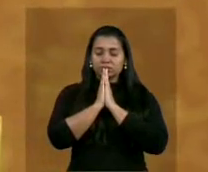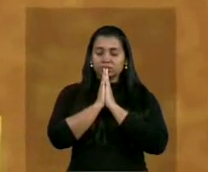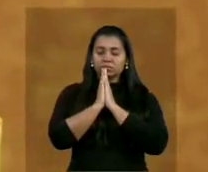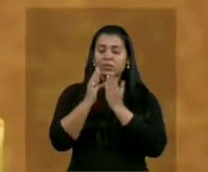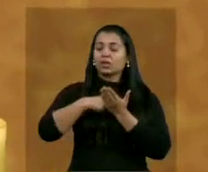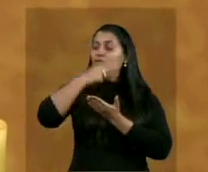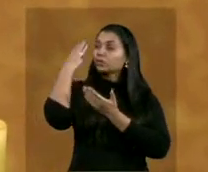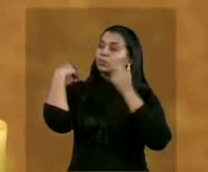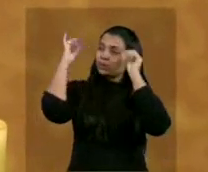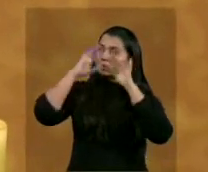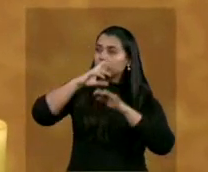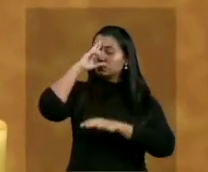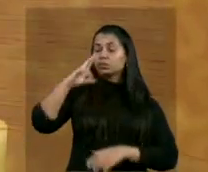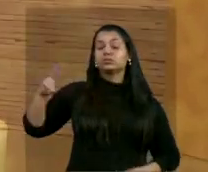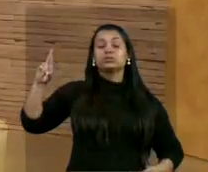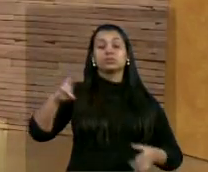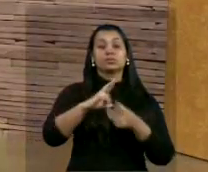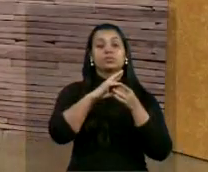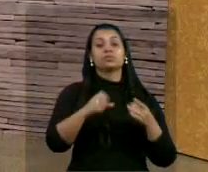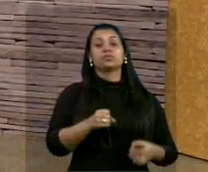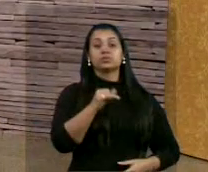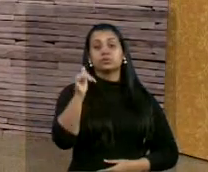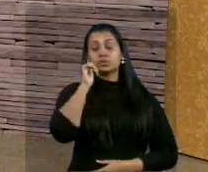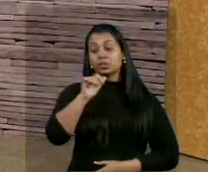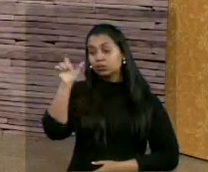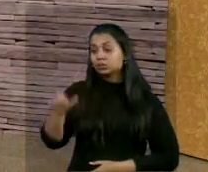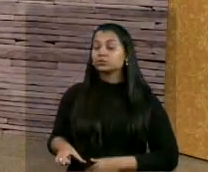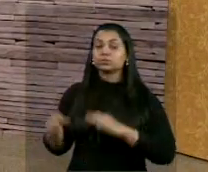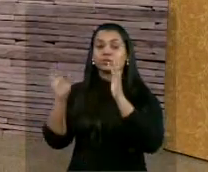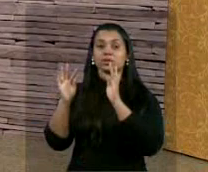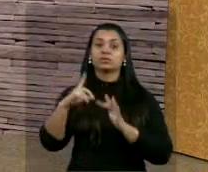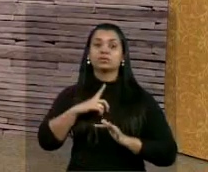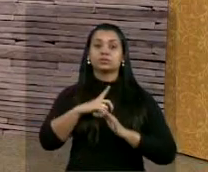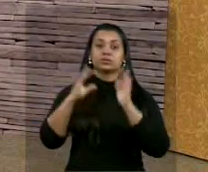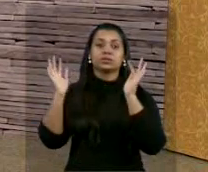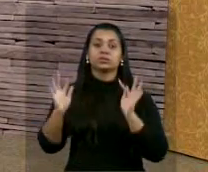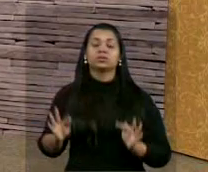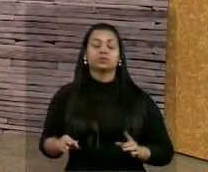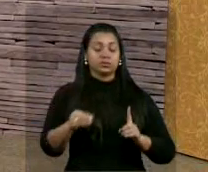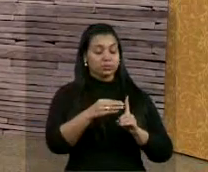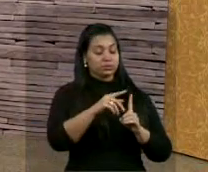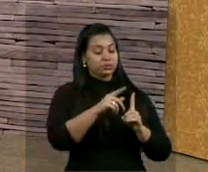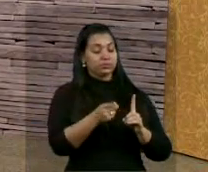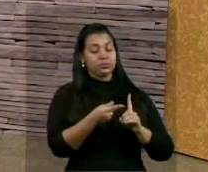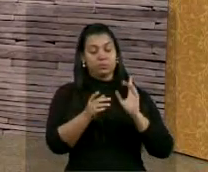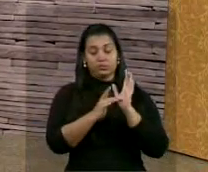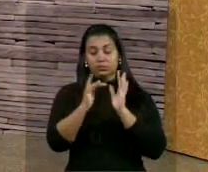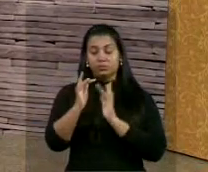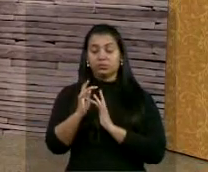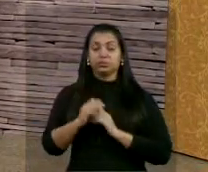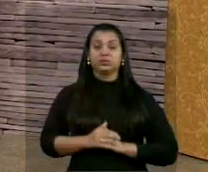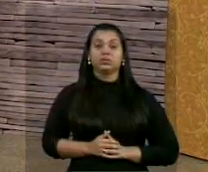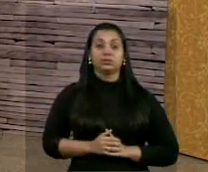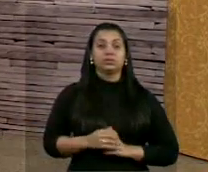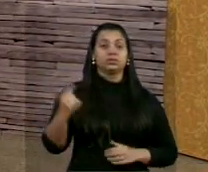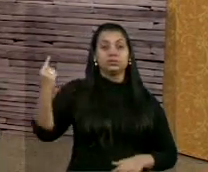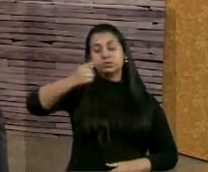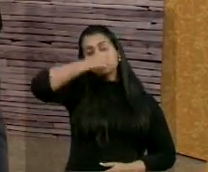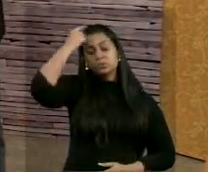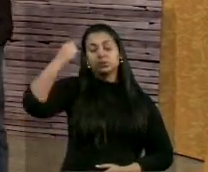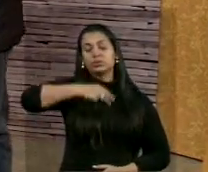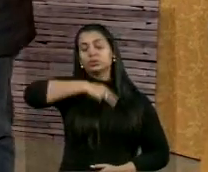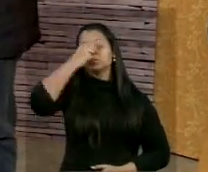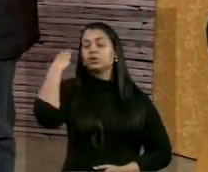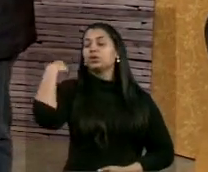Amém. Ave Maria, cheia de graça, o Senhor é convosco. Bendita sois vós entre as mulheres, e bendito é o fruto do vosso ventre,